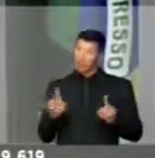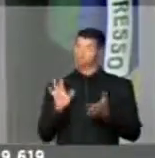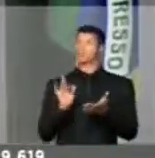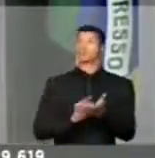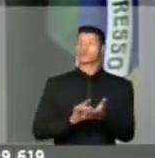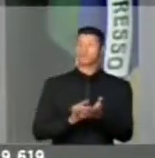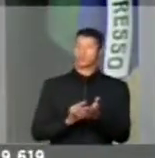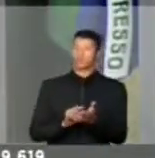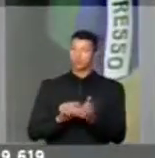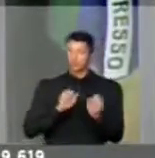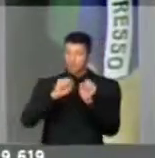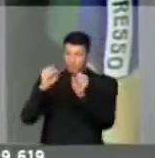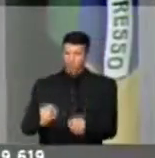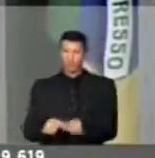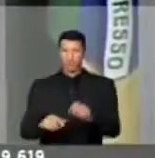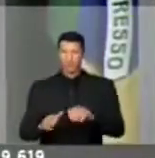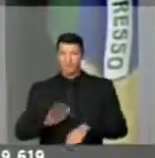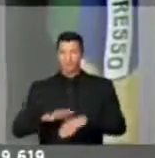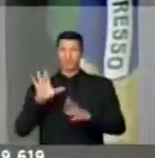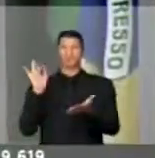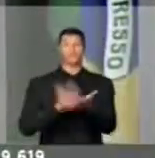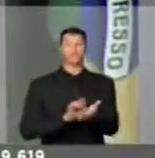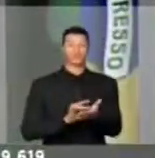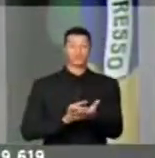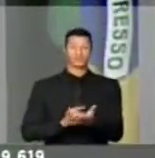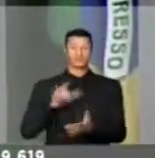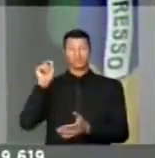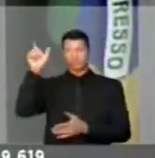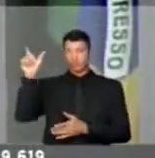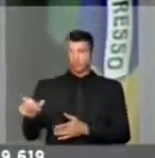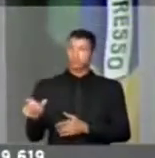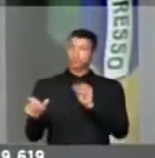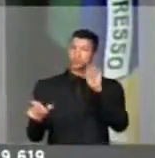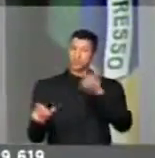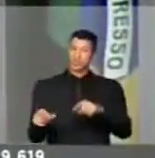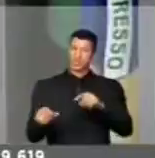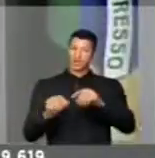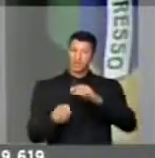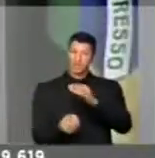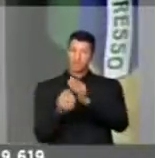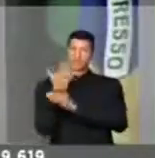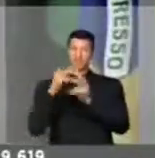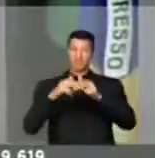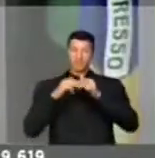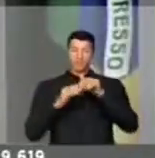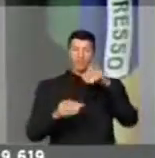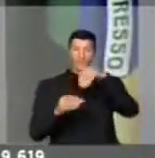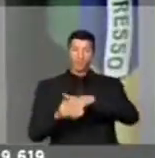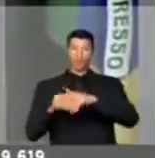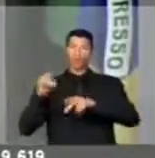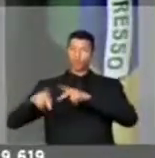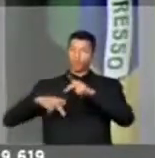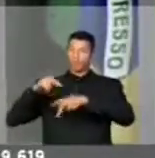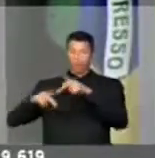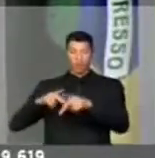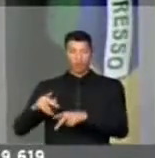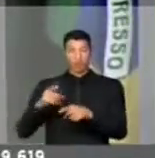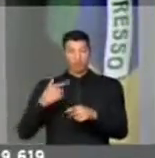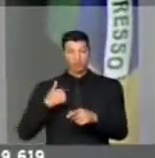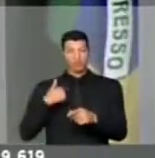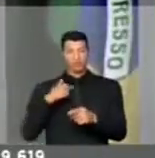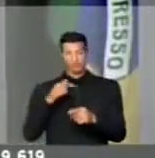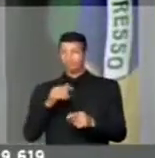exatamente o poder mais legítimo, que é aquele que é instituído pelo voto popular, é o que